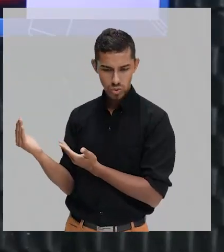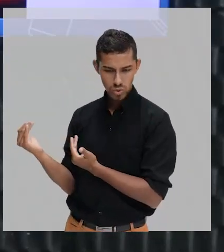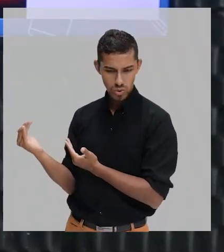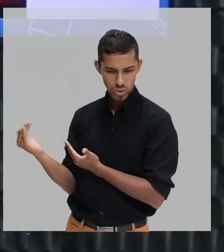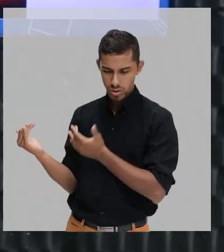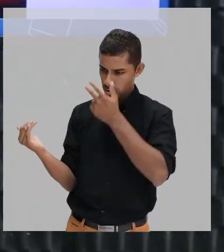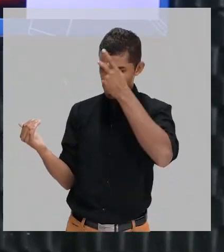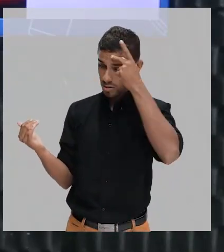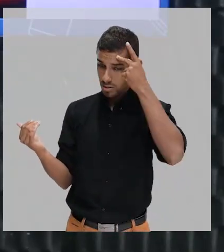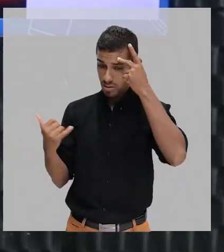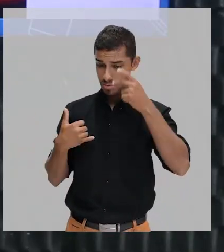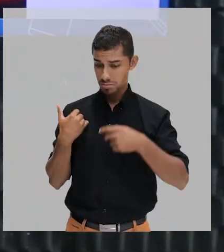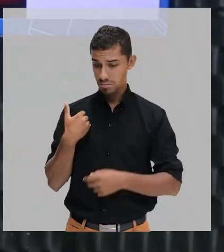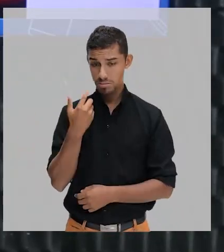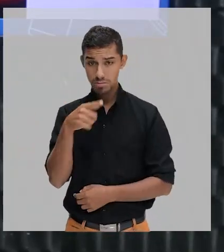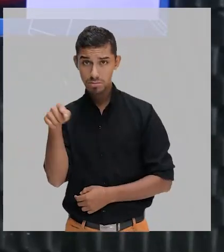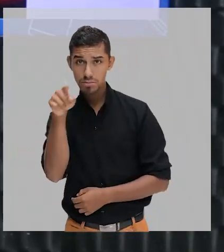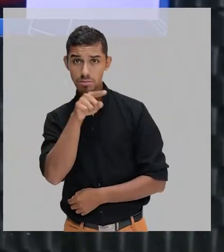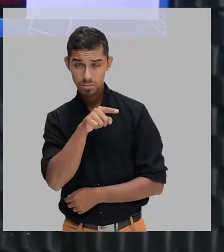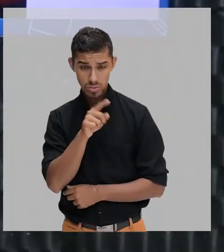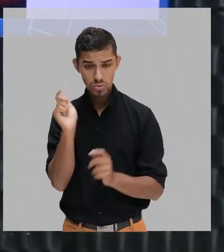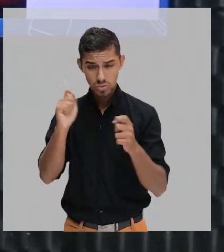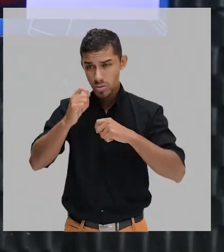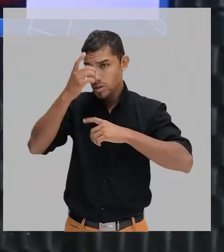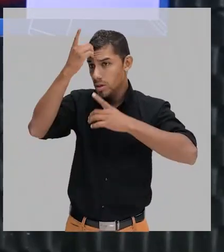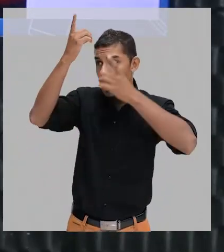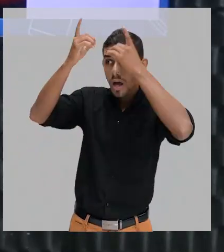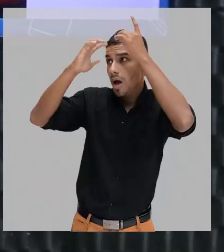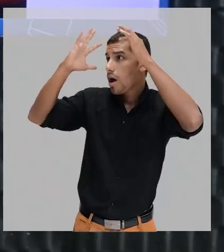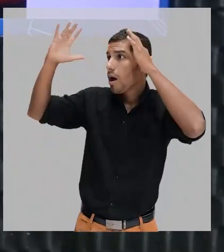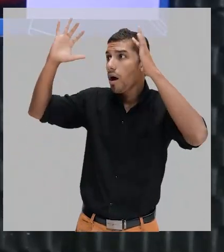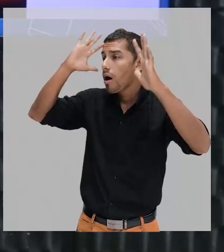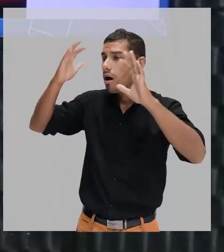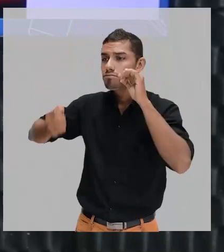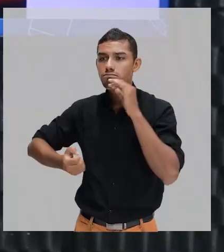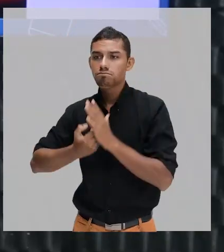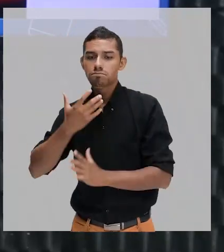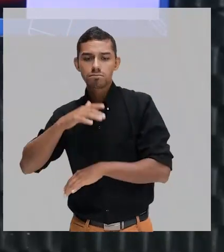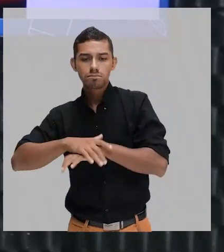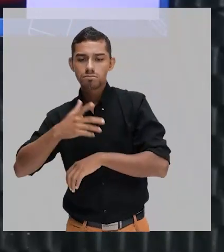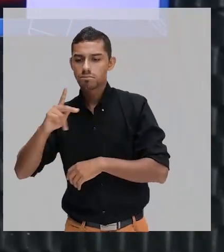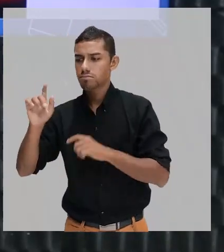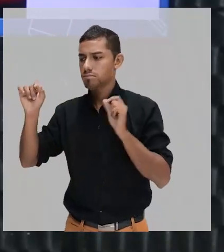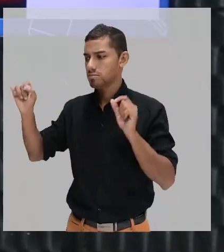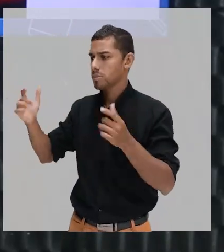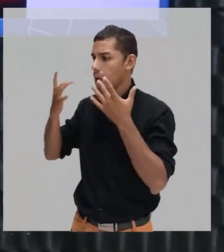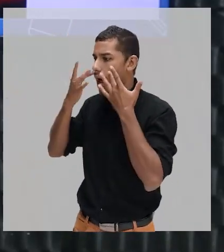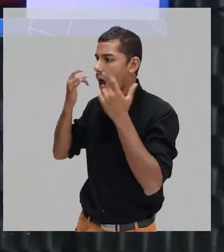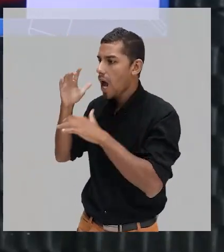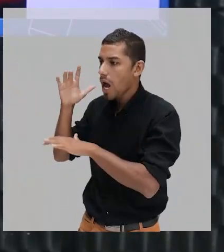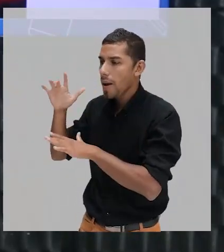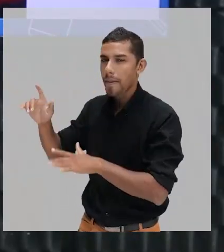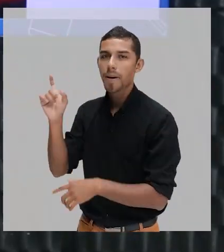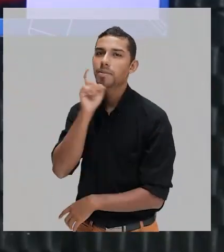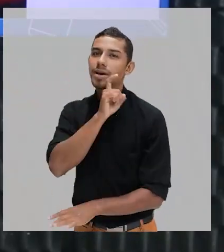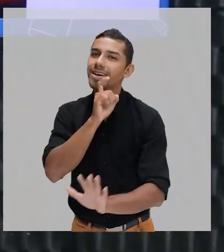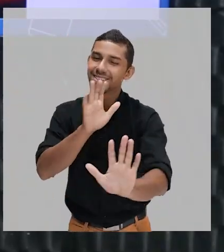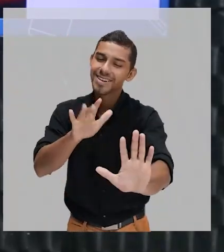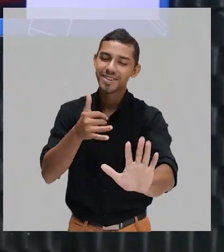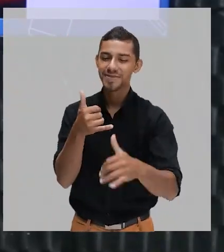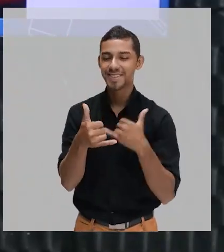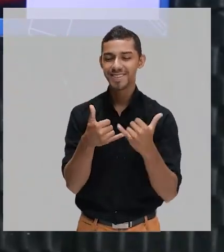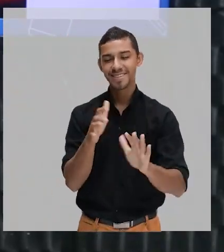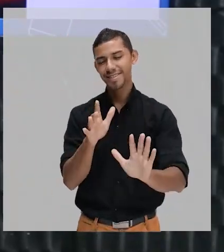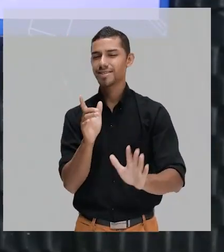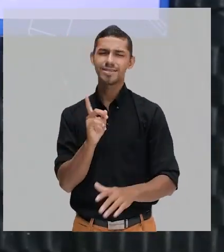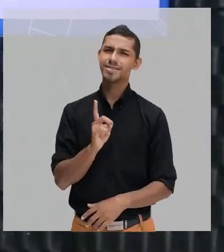gente trabalhando com vocês aí, eles são um dos melhores materiais humanos para fazer teatro. Porque o que vocês mentem é brincadeira, lógico. Não,